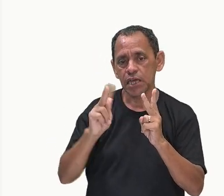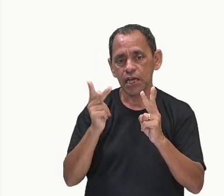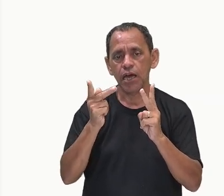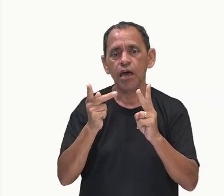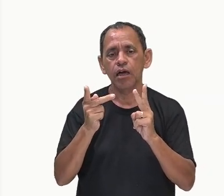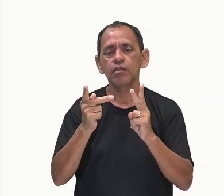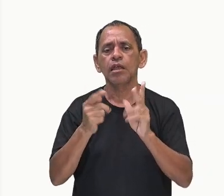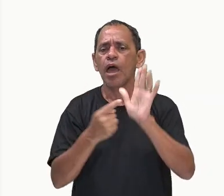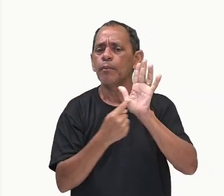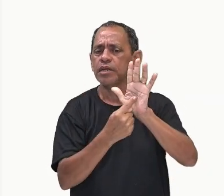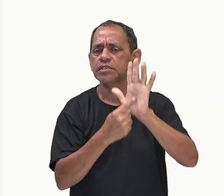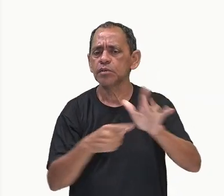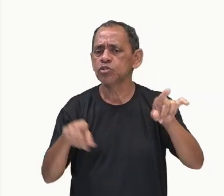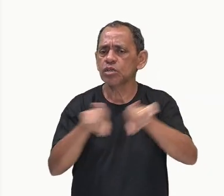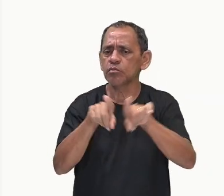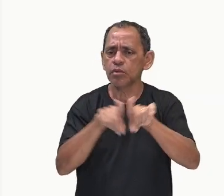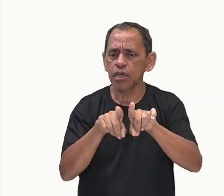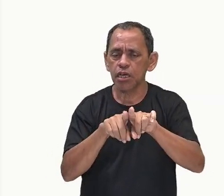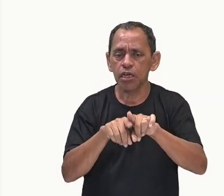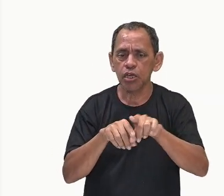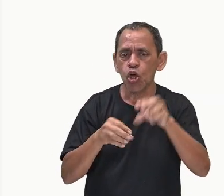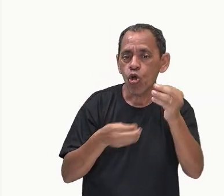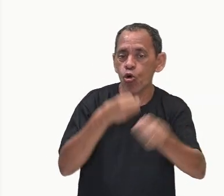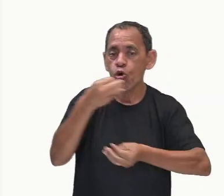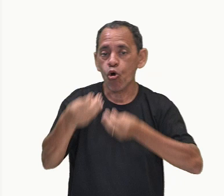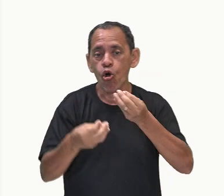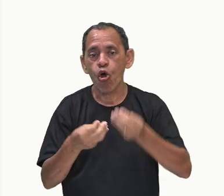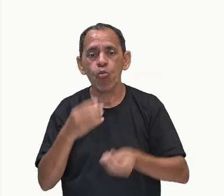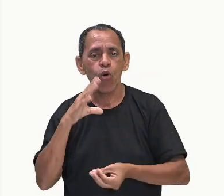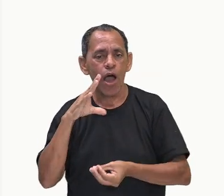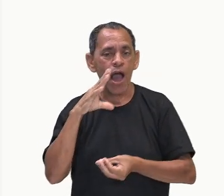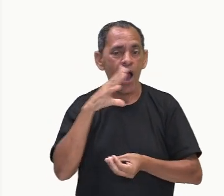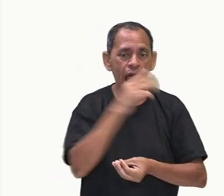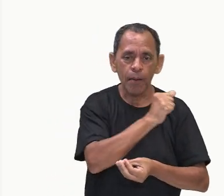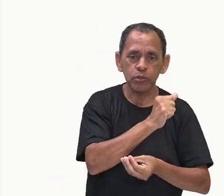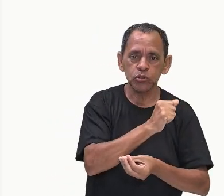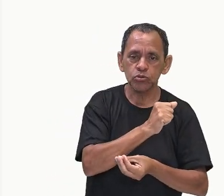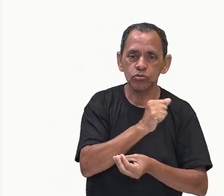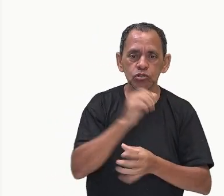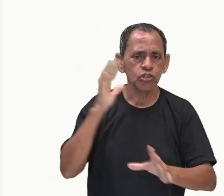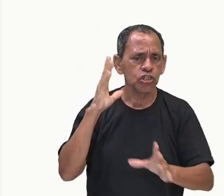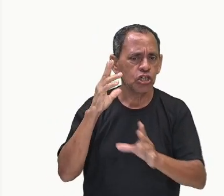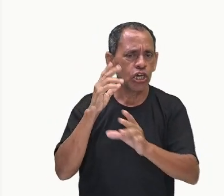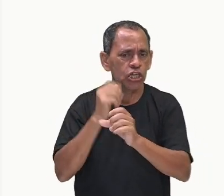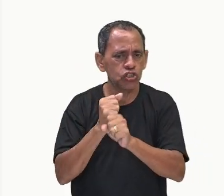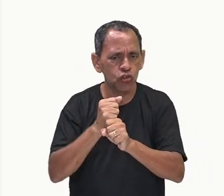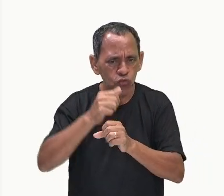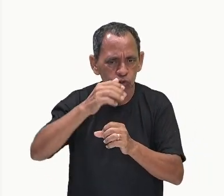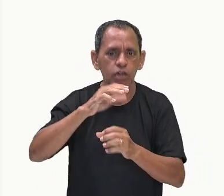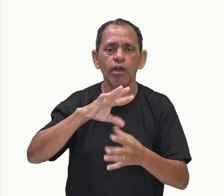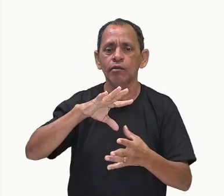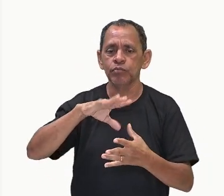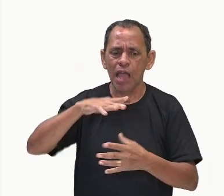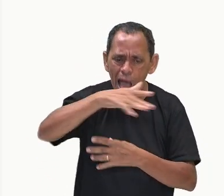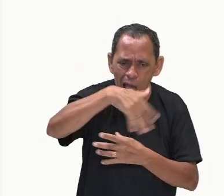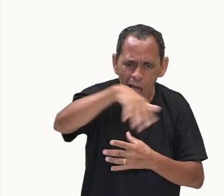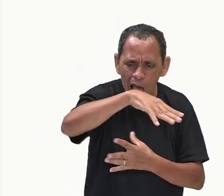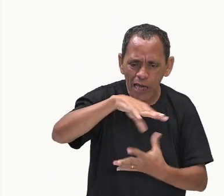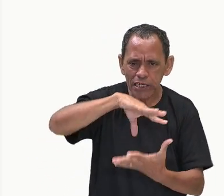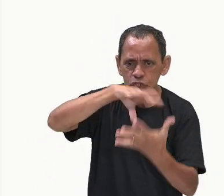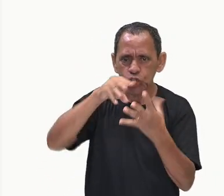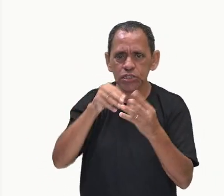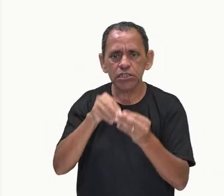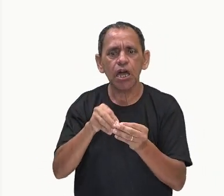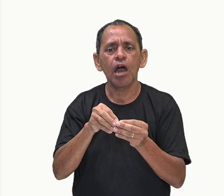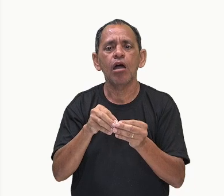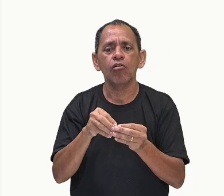apresentamos uma maneira mais imediata da gente encontrar aí a sua área total, pegando apenas os nossos elementos